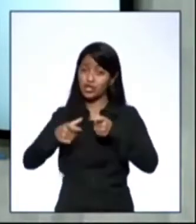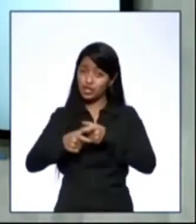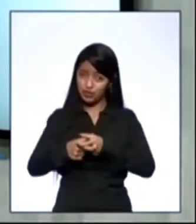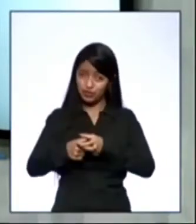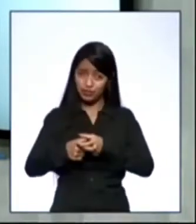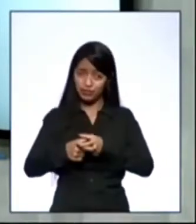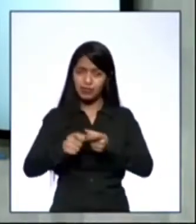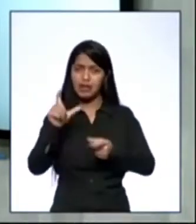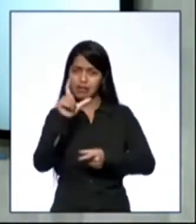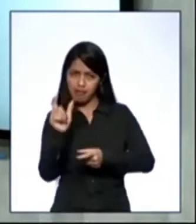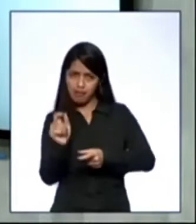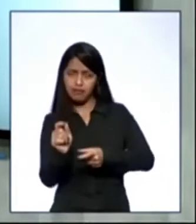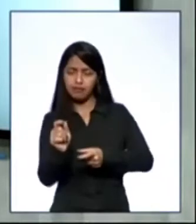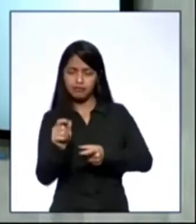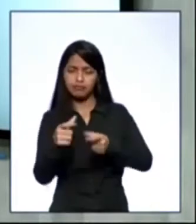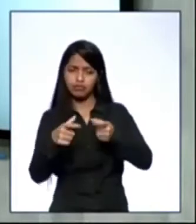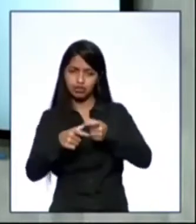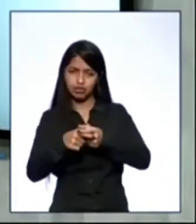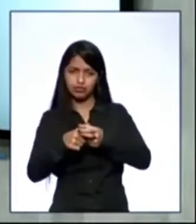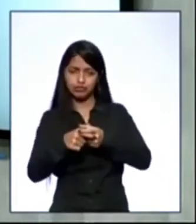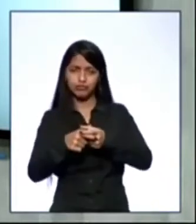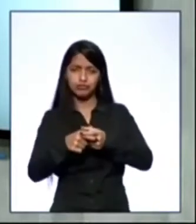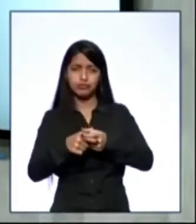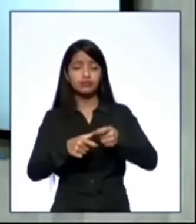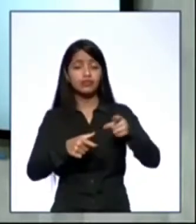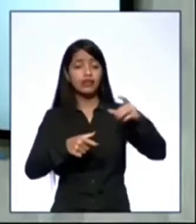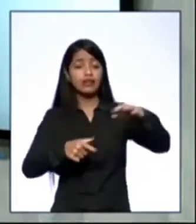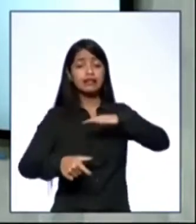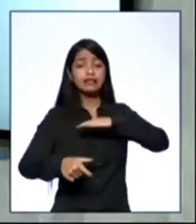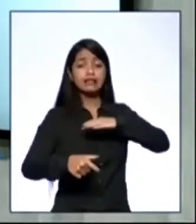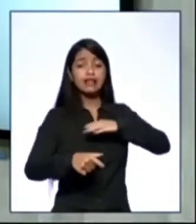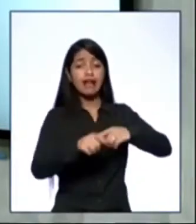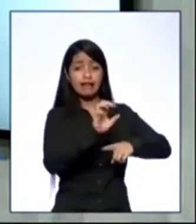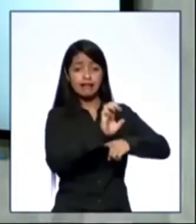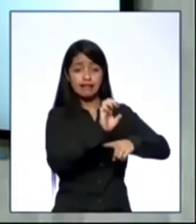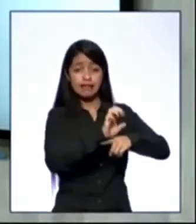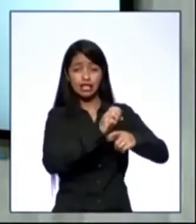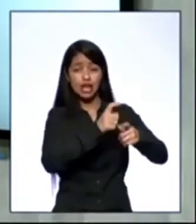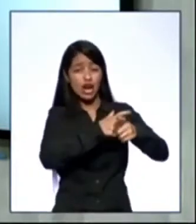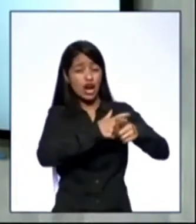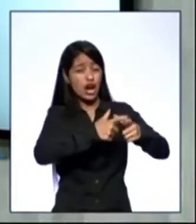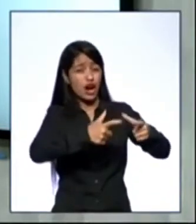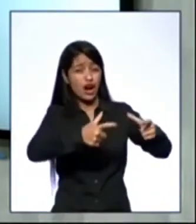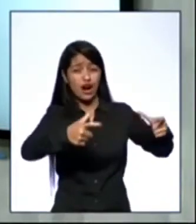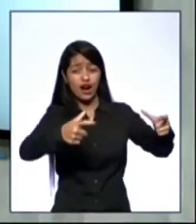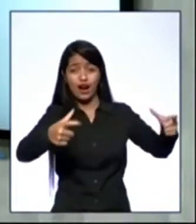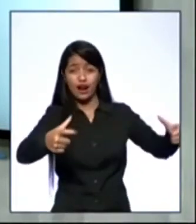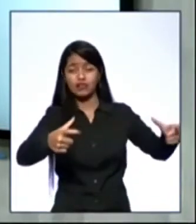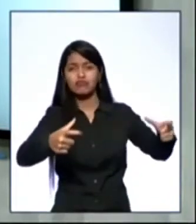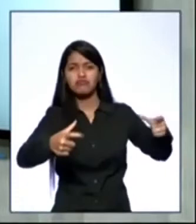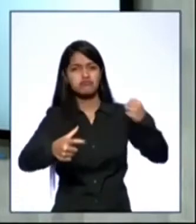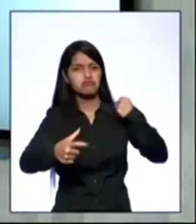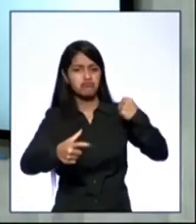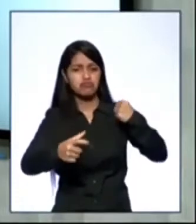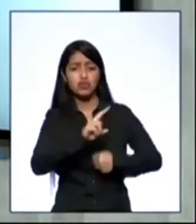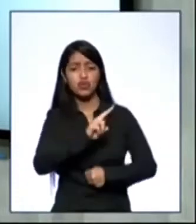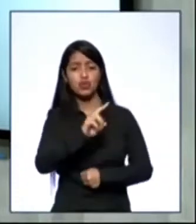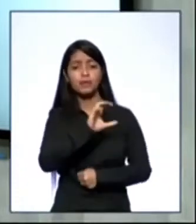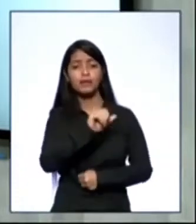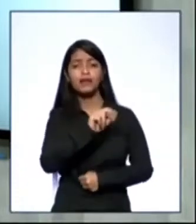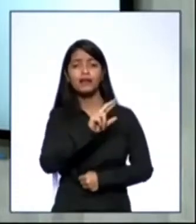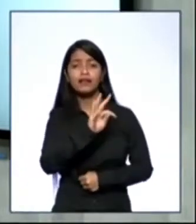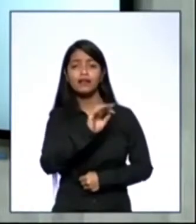Península Itálica. Roma luta contra uma cidade-estado gigante, ferrada de boa, chamada Cartago.